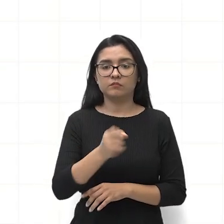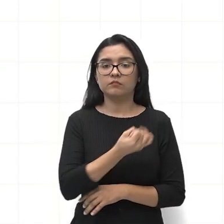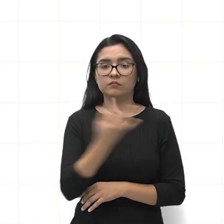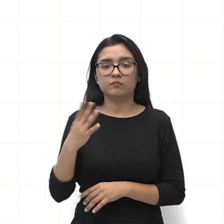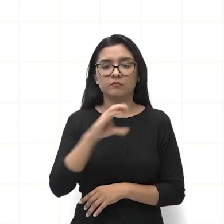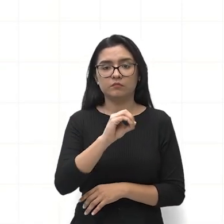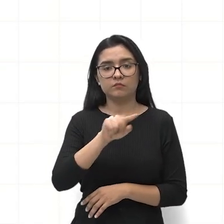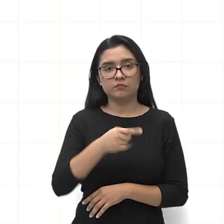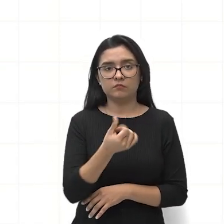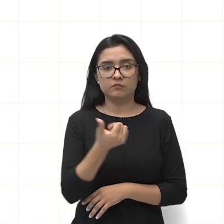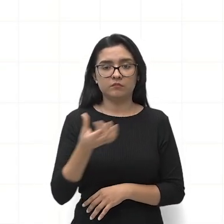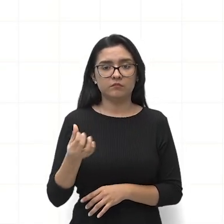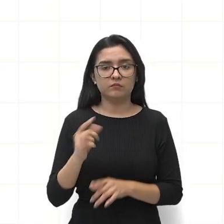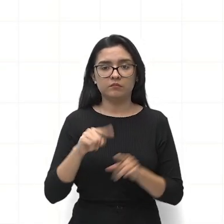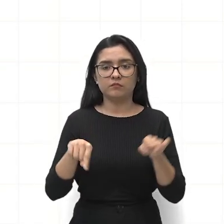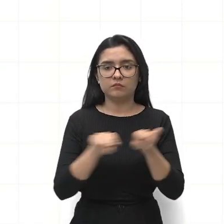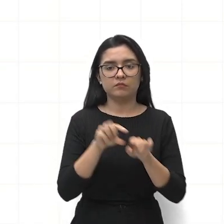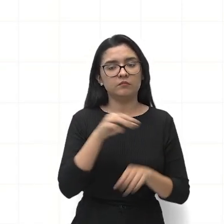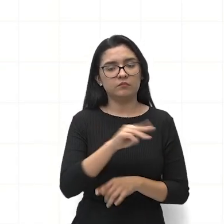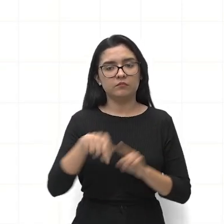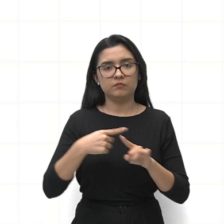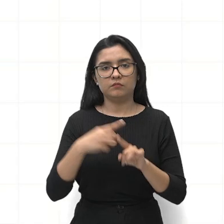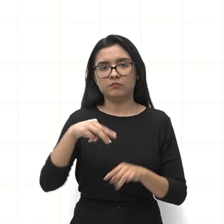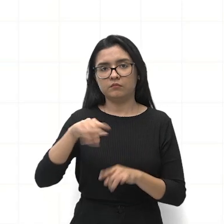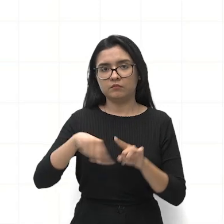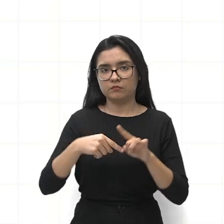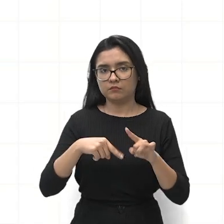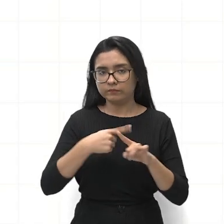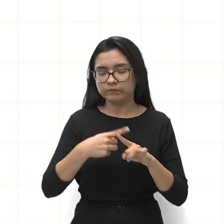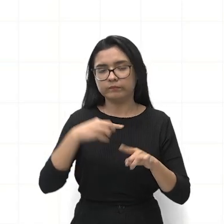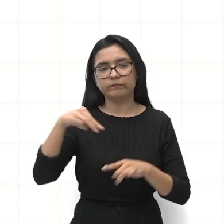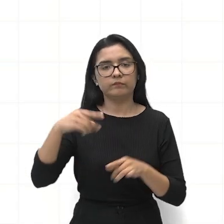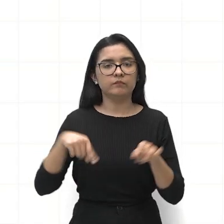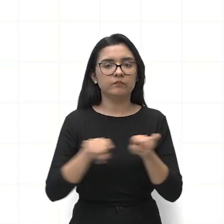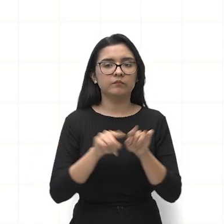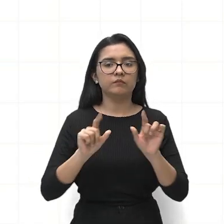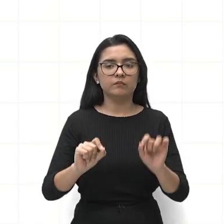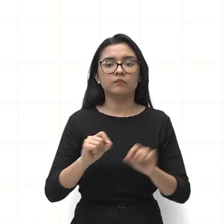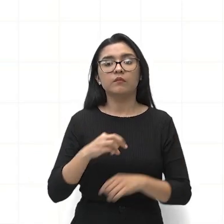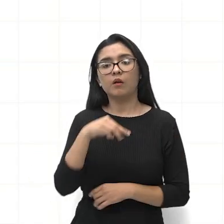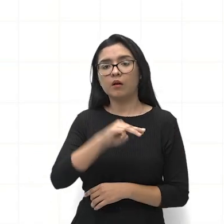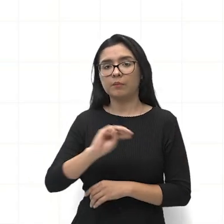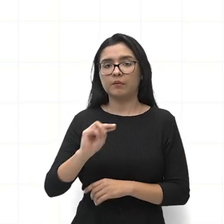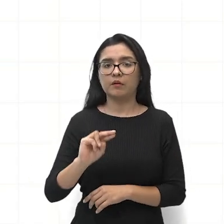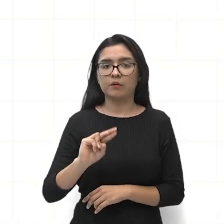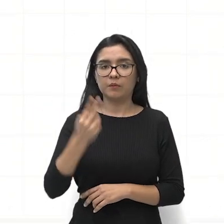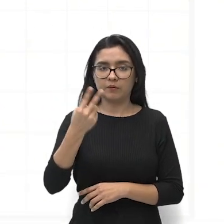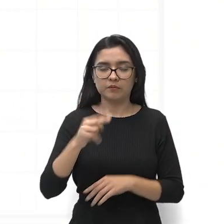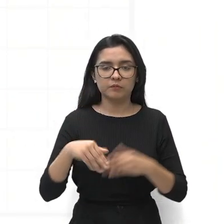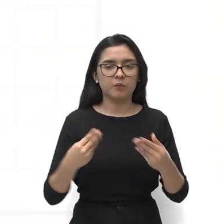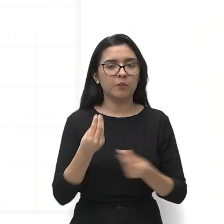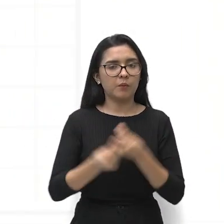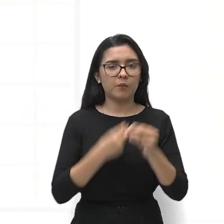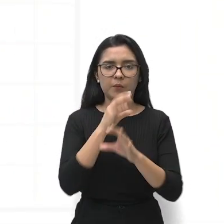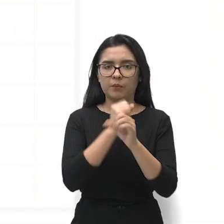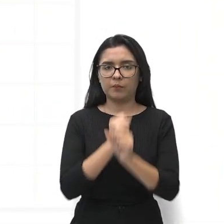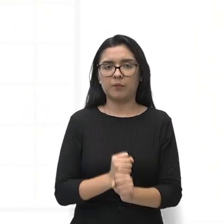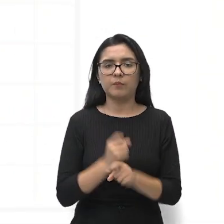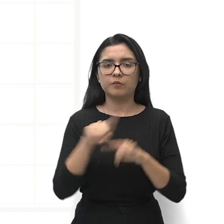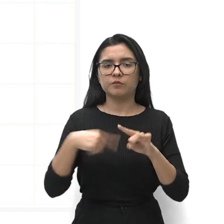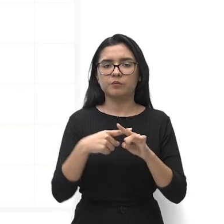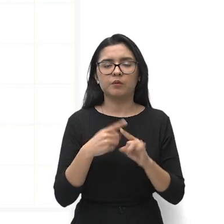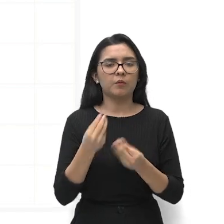0,16. M vezes M, M ao quadrado. Isso está sendo multiplicado por quem? Isso está sendo